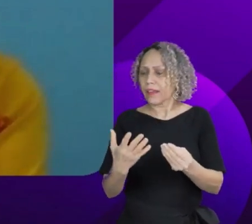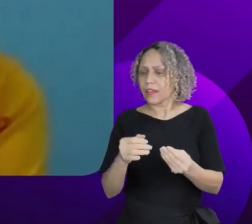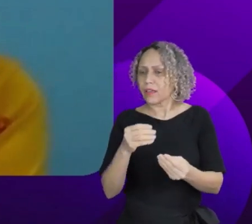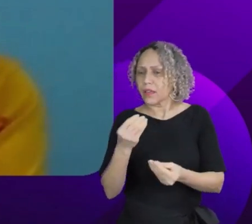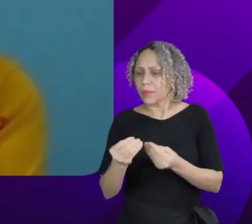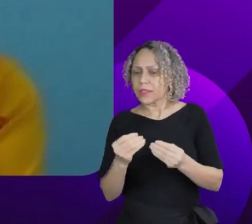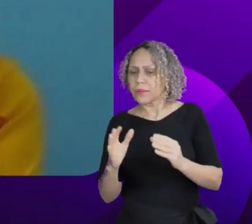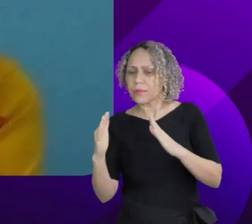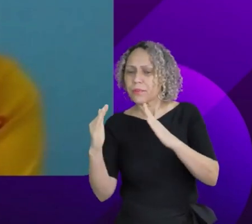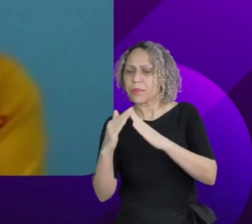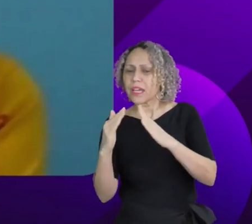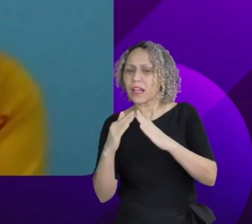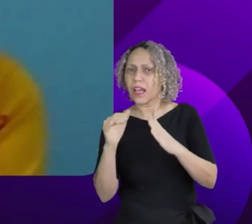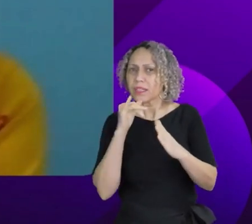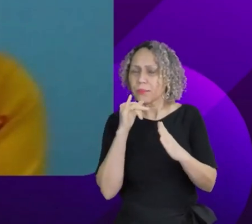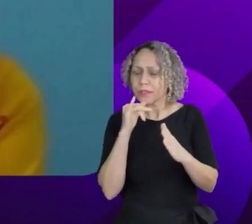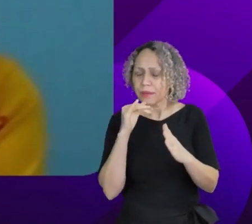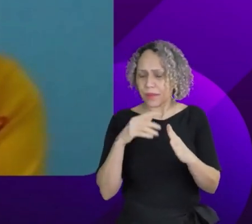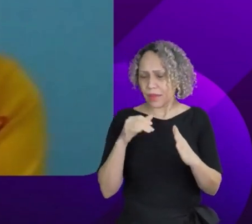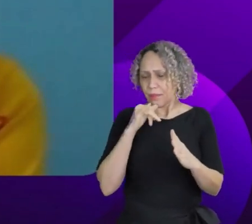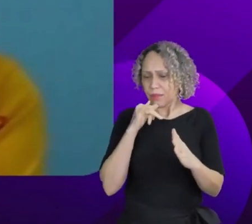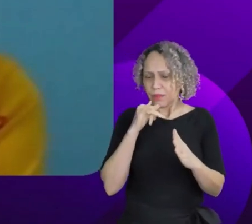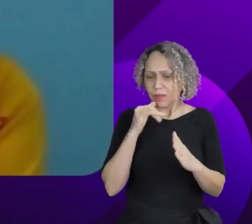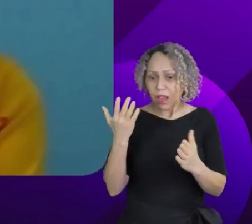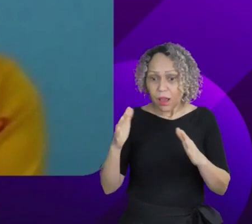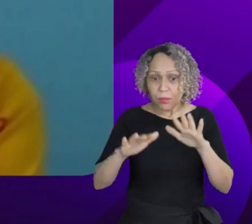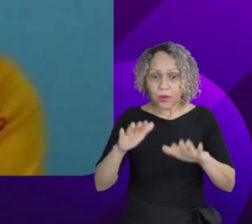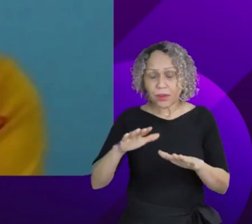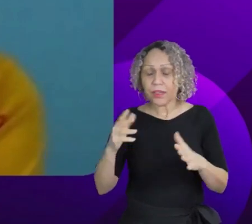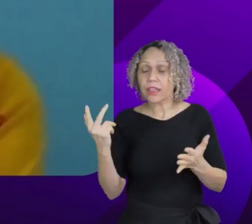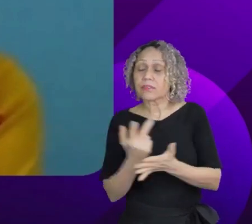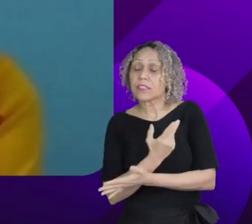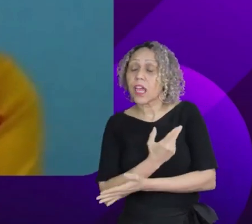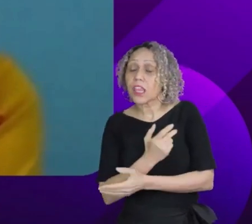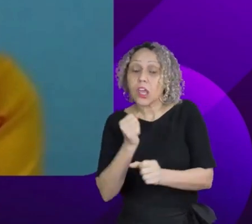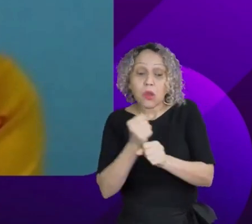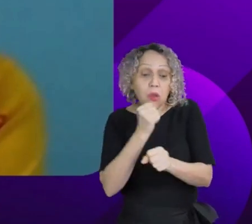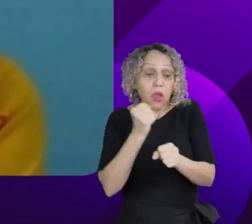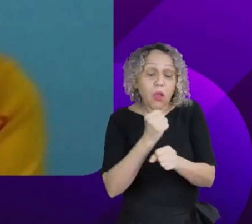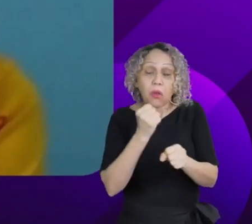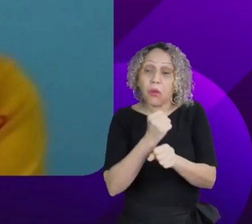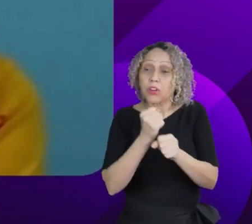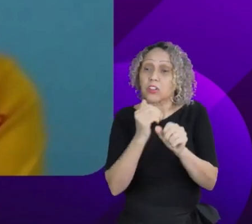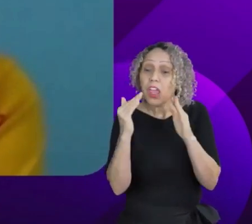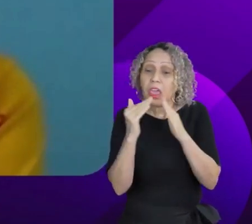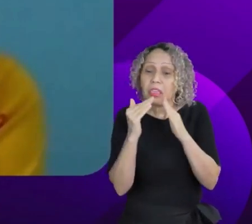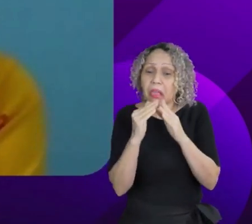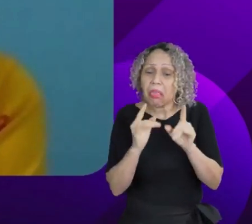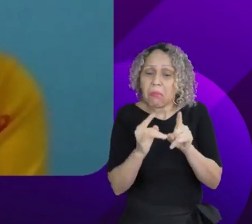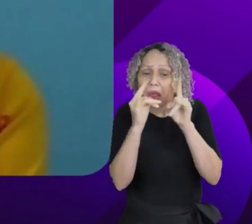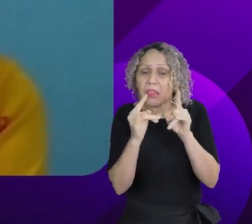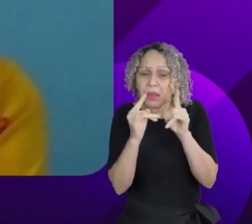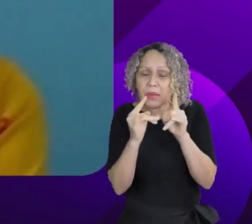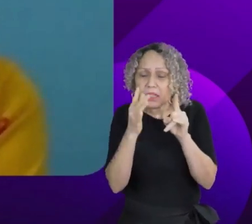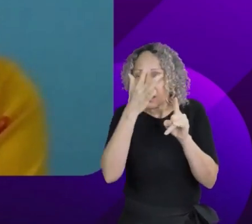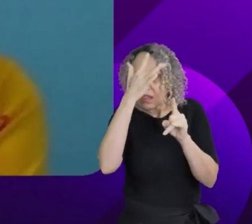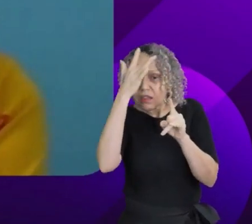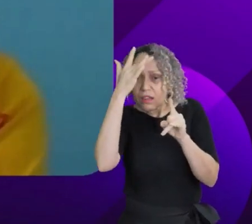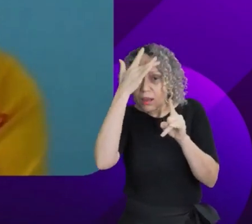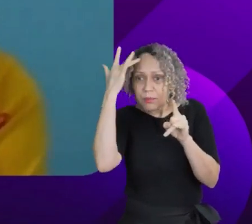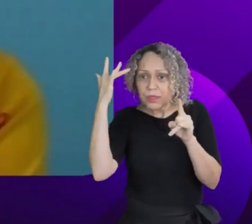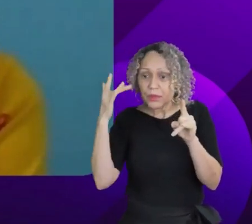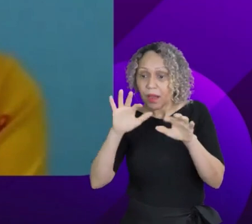sem precisar cortar o pedaço, né? Porque a gente vem deparando com os empreendimentos que são construídos, ele mal cabe guarda-roupa, ele mal